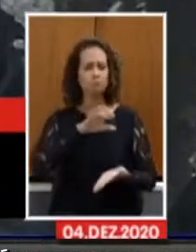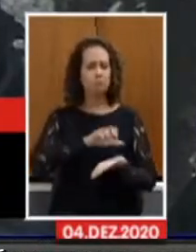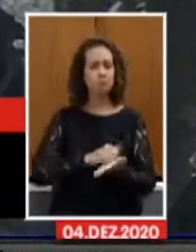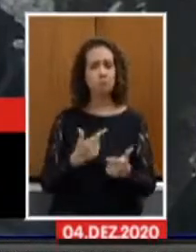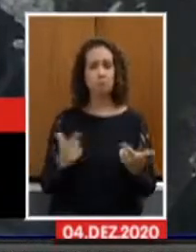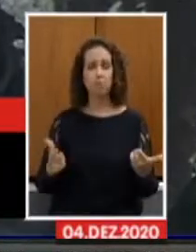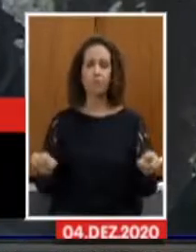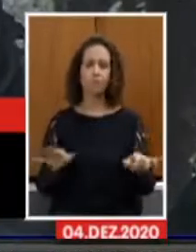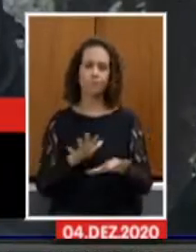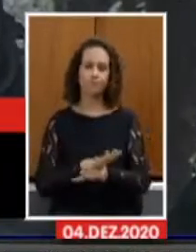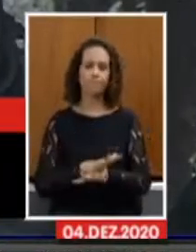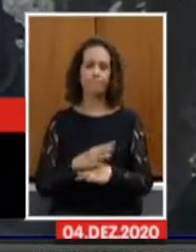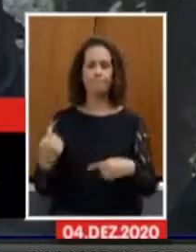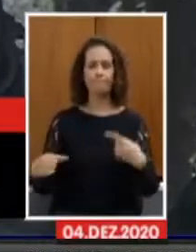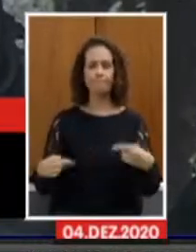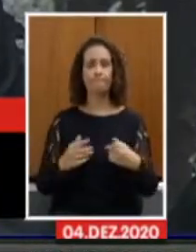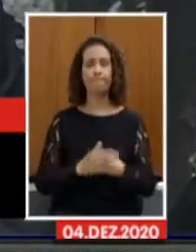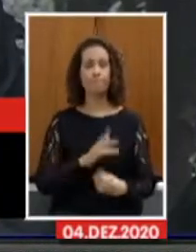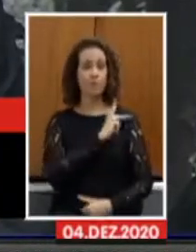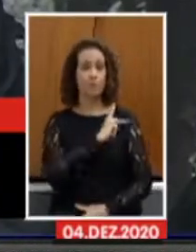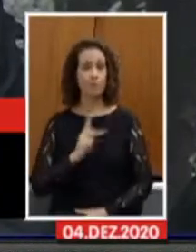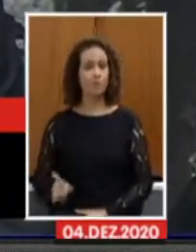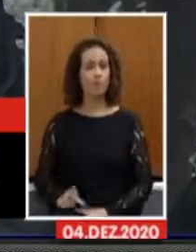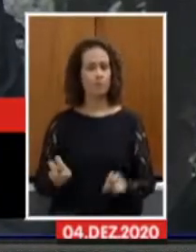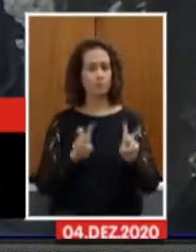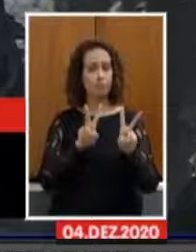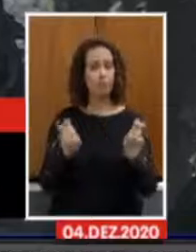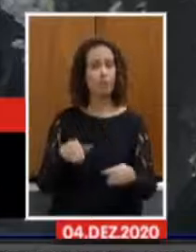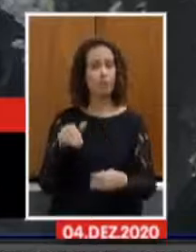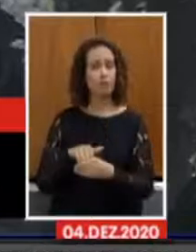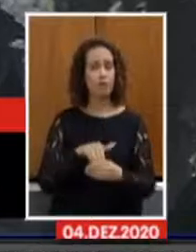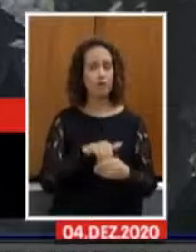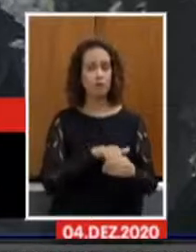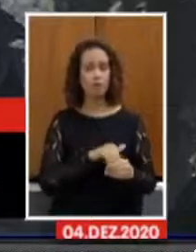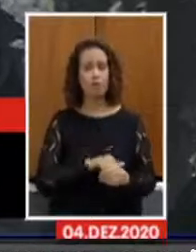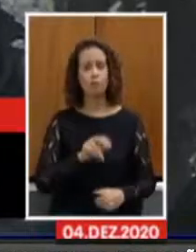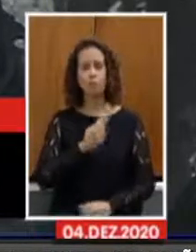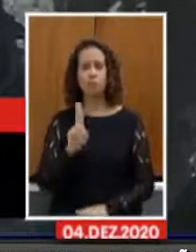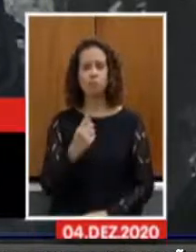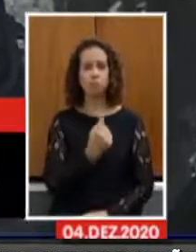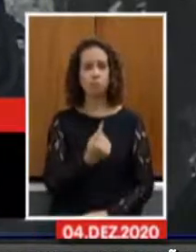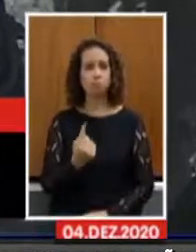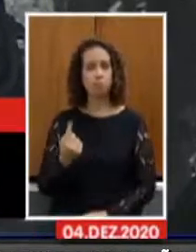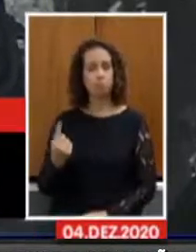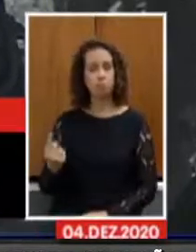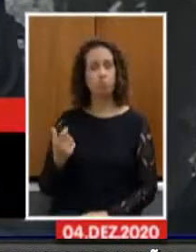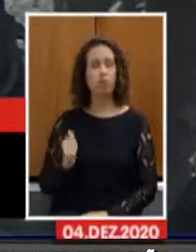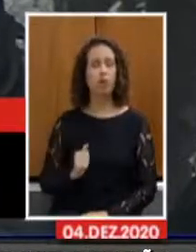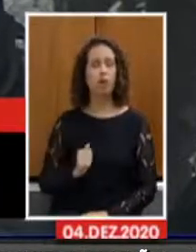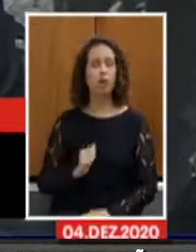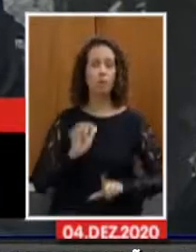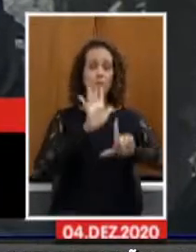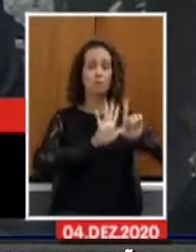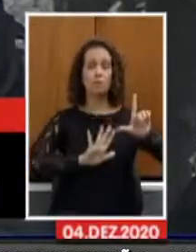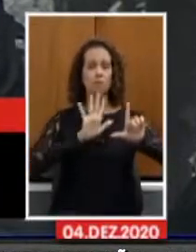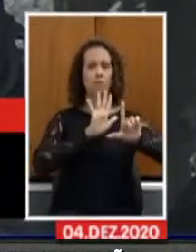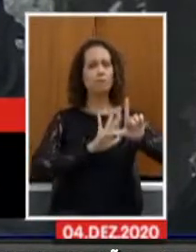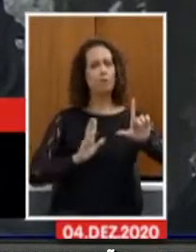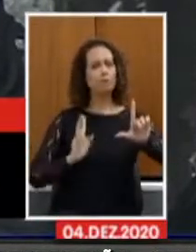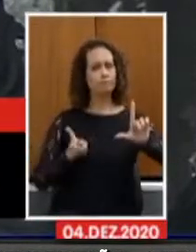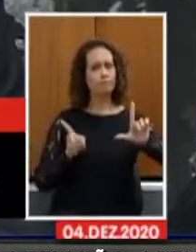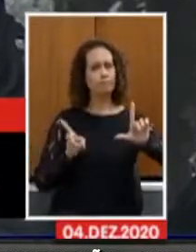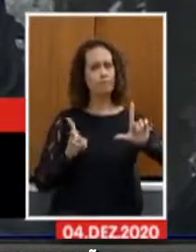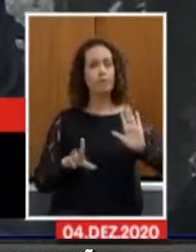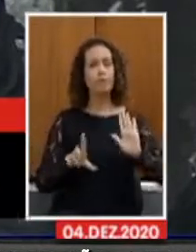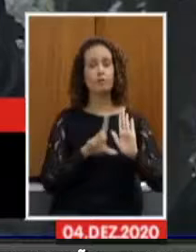essa discussão. A presidência vai submeter a matéria à votação pelo processo nominal por meio da plataforma Sileges, o projeto de